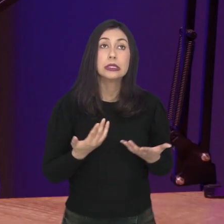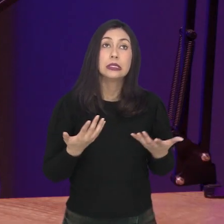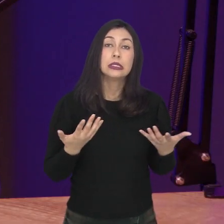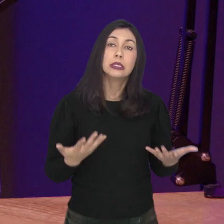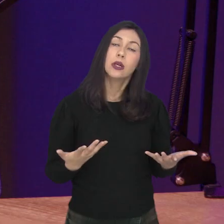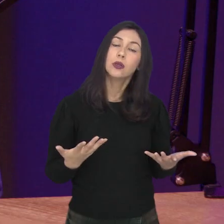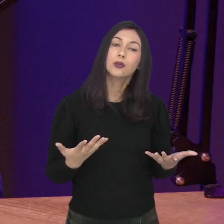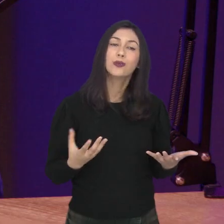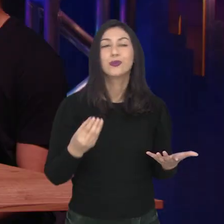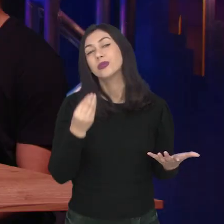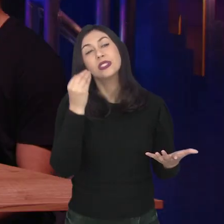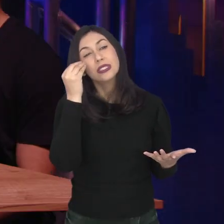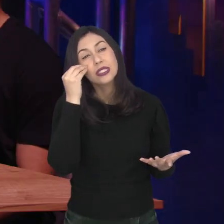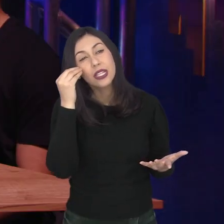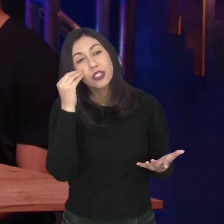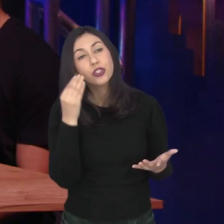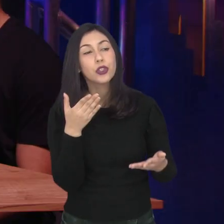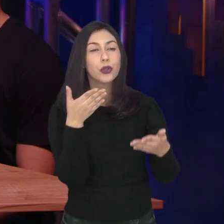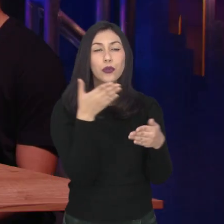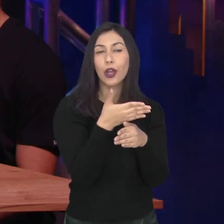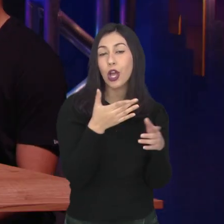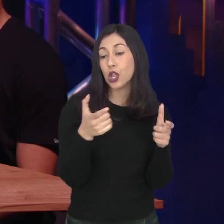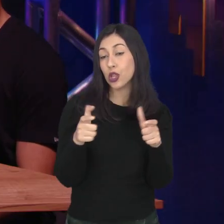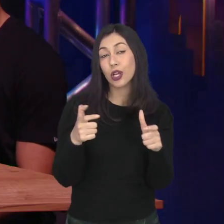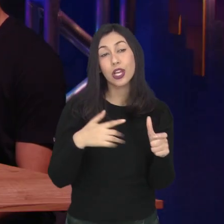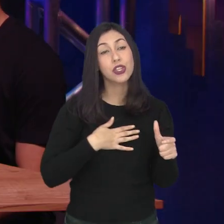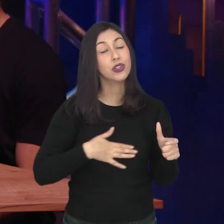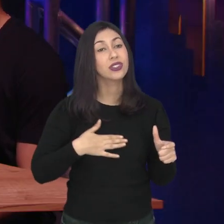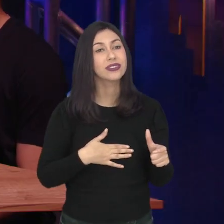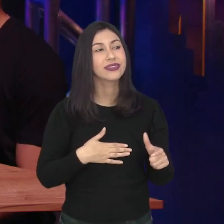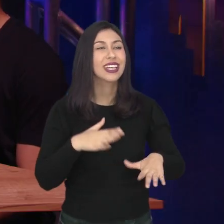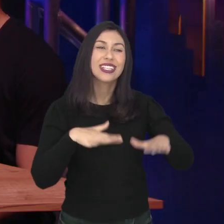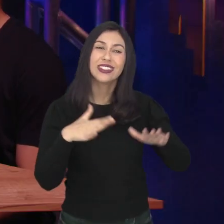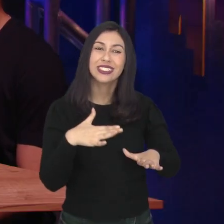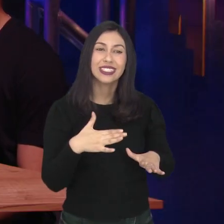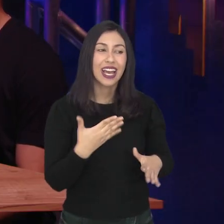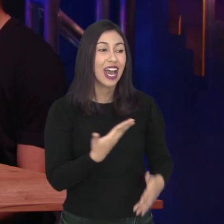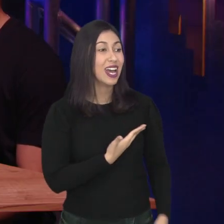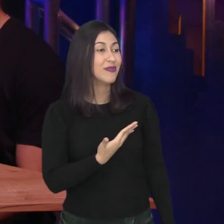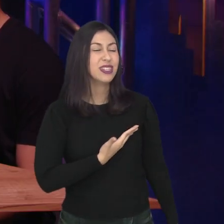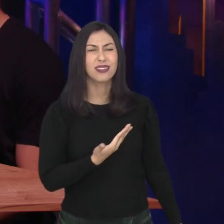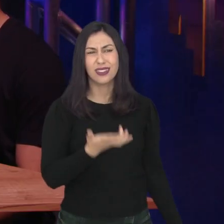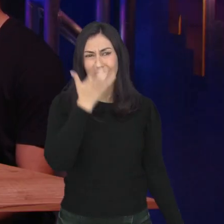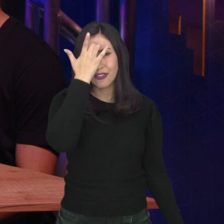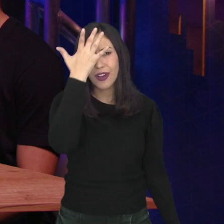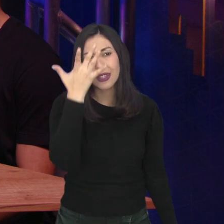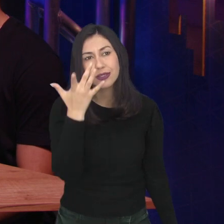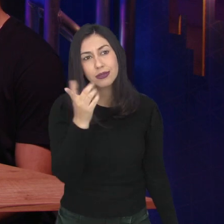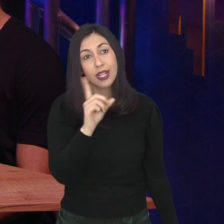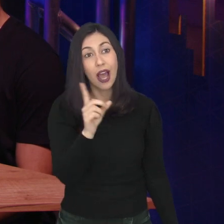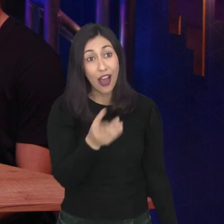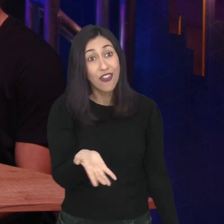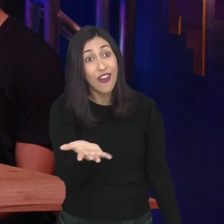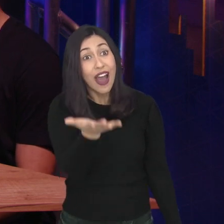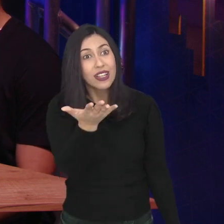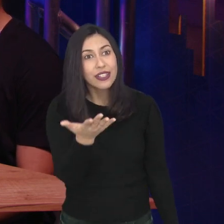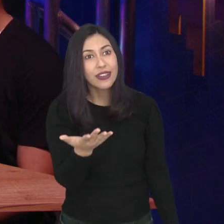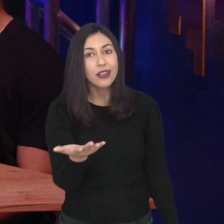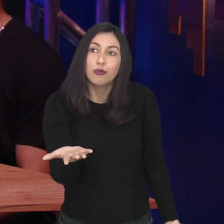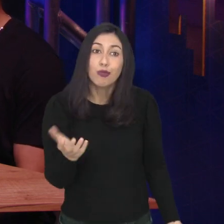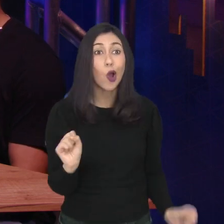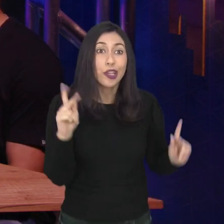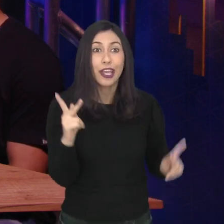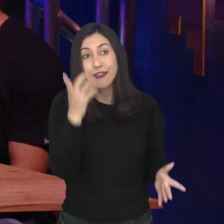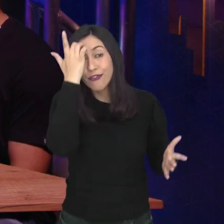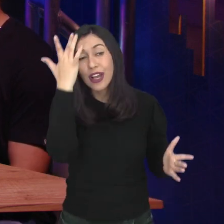Então, tente frequentar lugares que você goste. Às vezes não é fácil fazer amigos, né? Ai, tem amigos. Legal, só porque eu